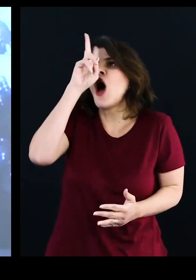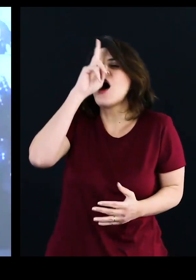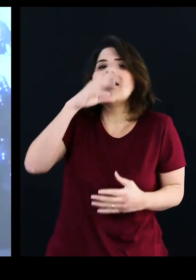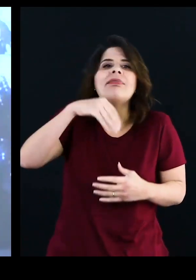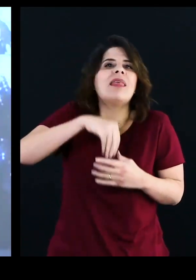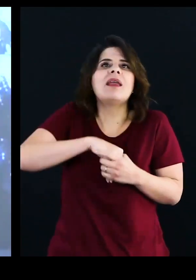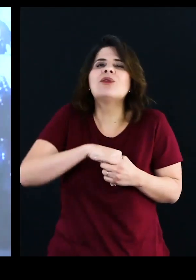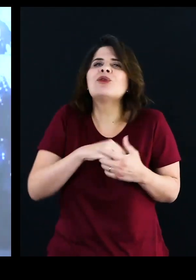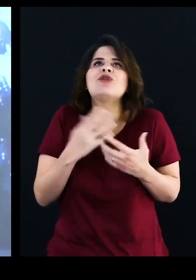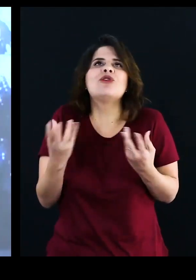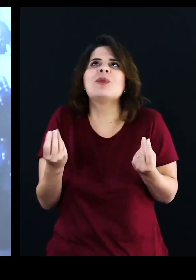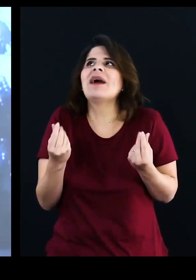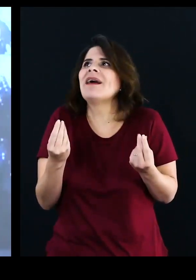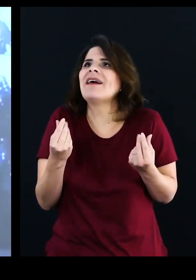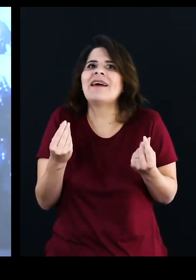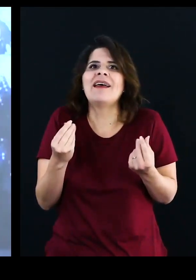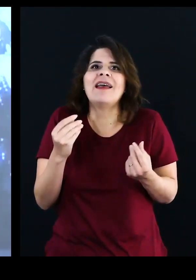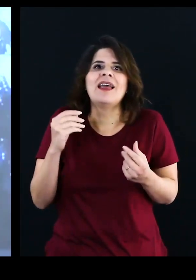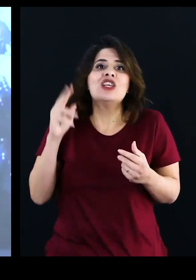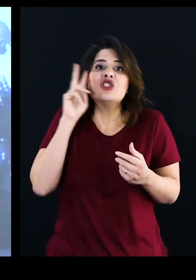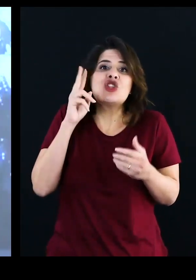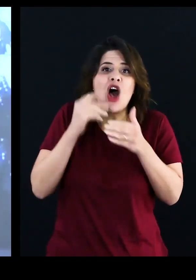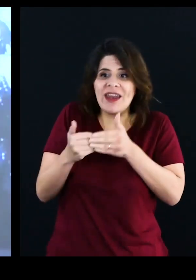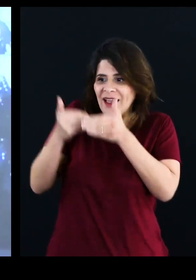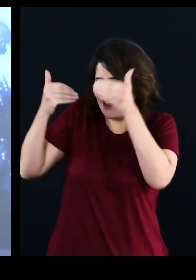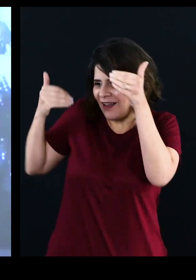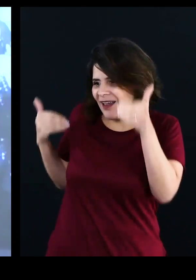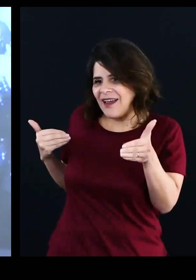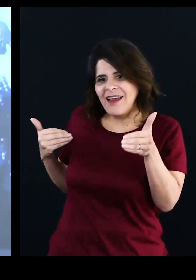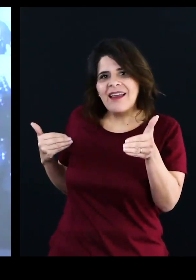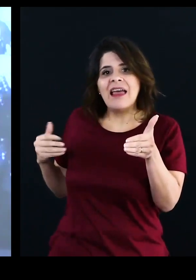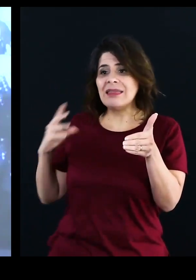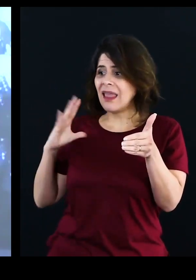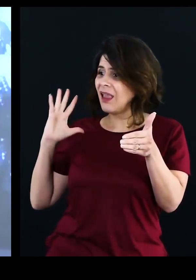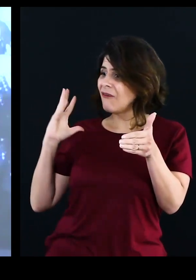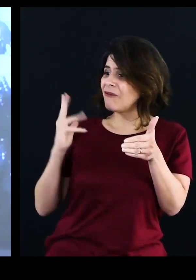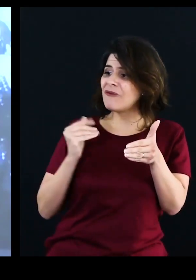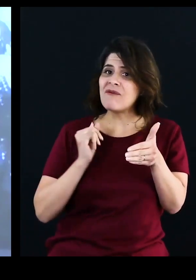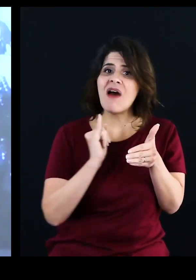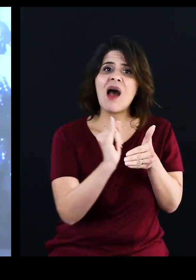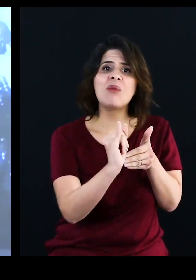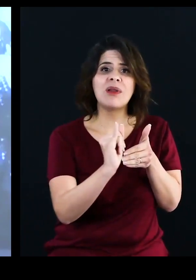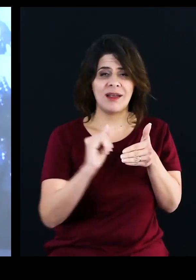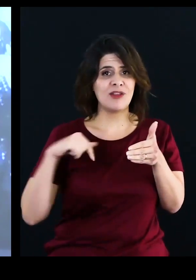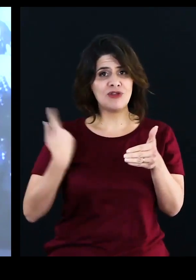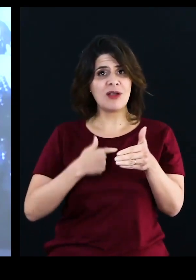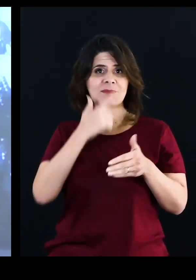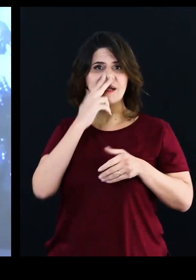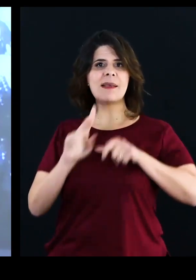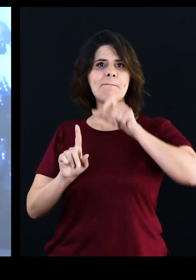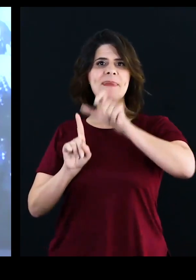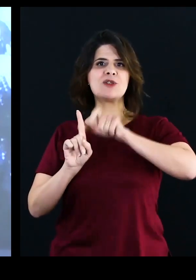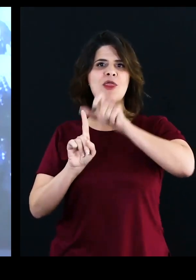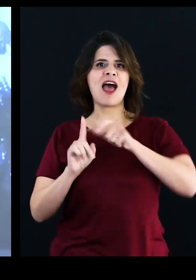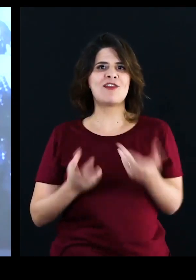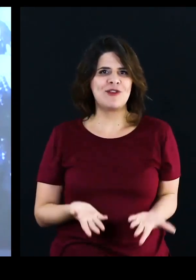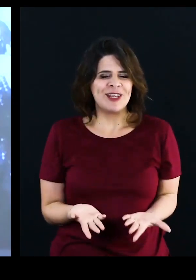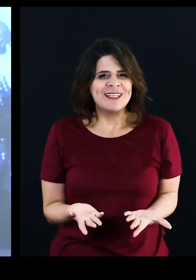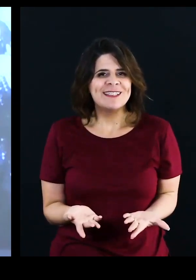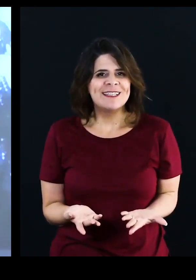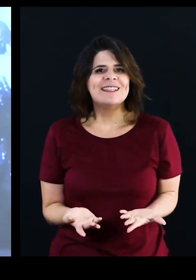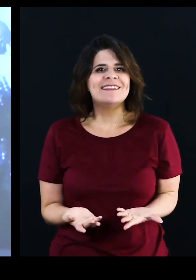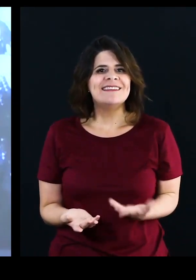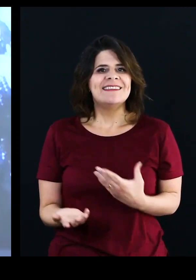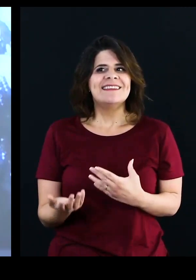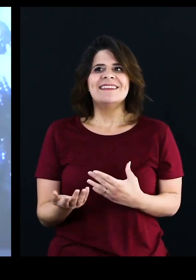capítulo trágico da história civilizacional nossa, né? Então, eu acho que esse é um aprendizado, é